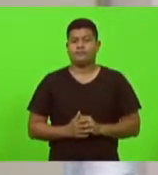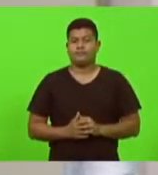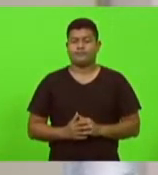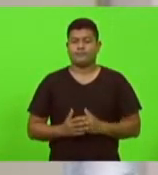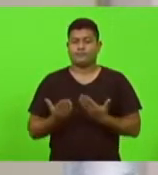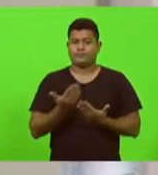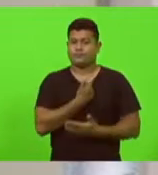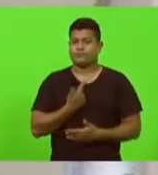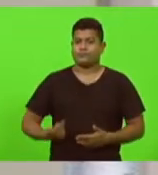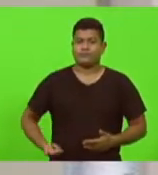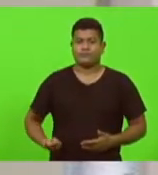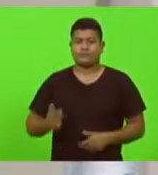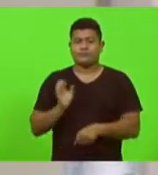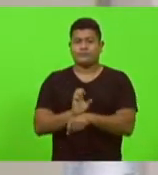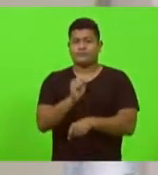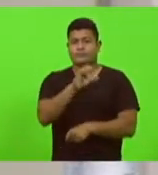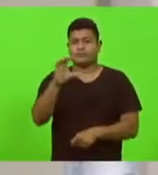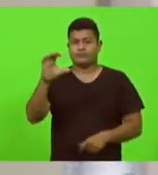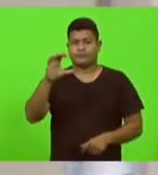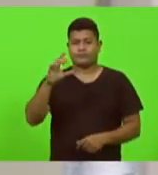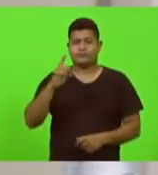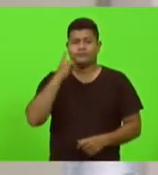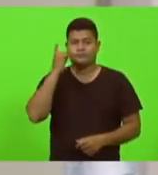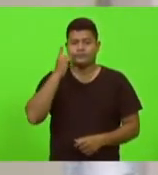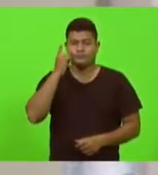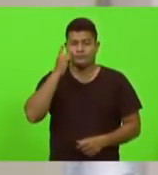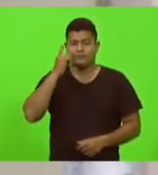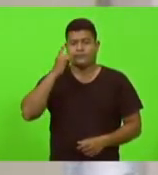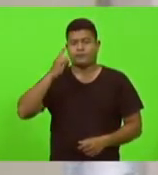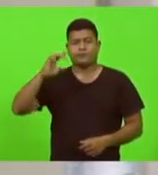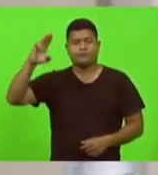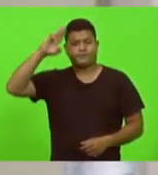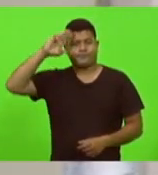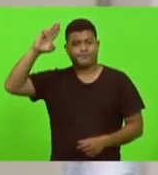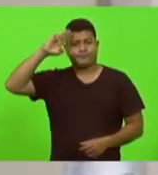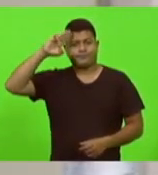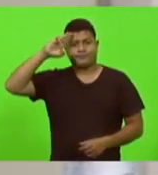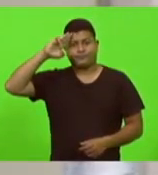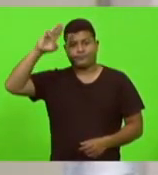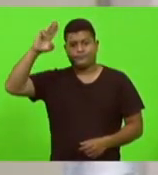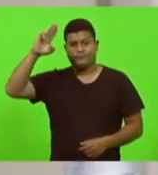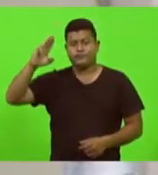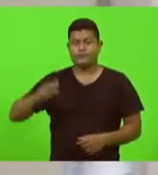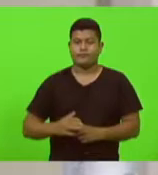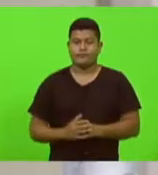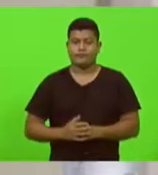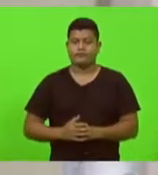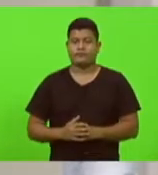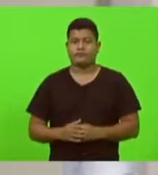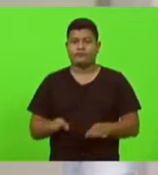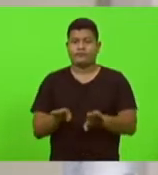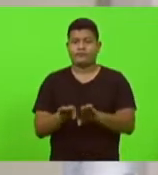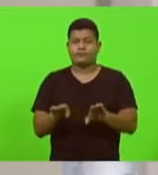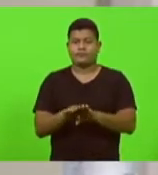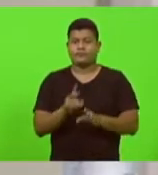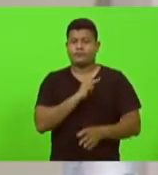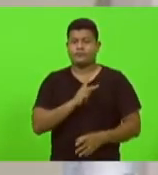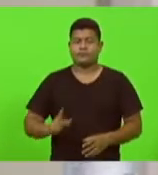governador do Estado de Santa Catarina, Carlos Moisés da Silva. Excelentíssimo senhor presidente do Tribunal de Justiça